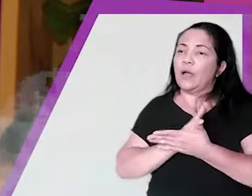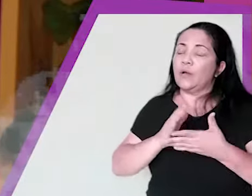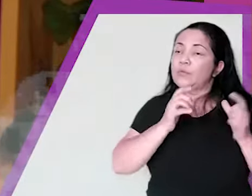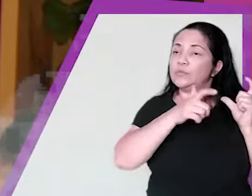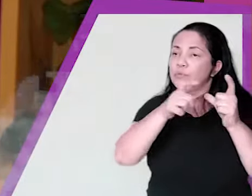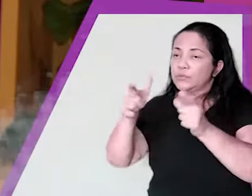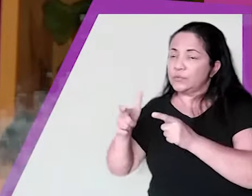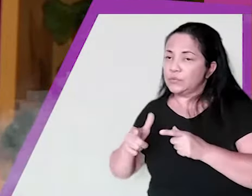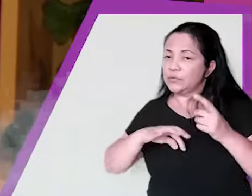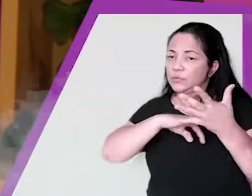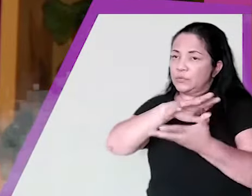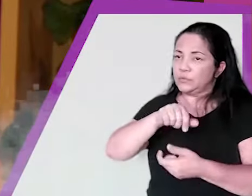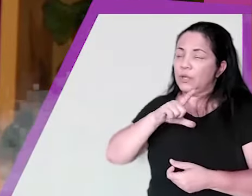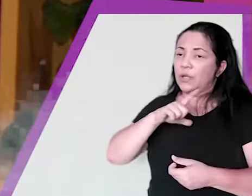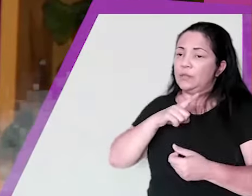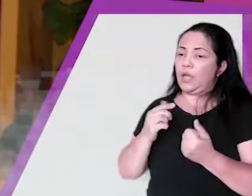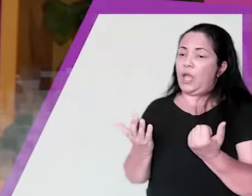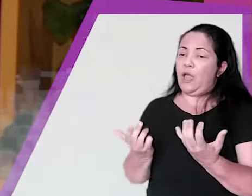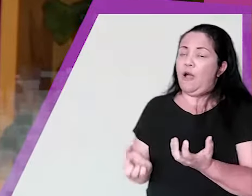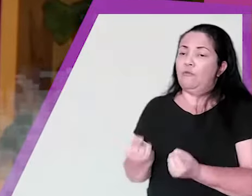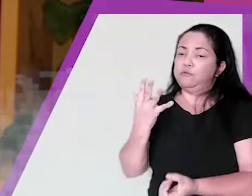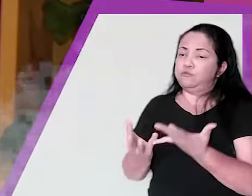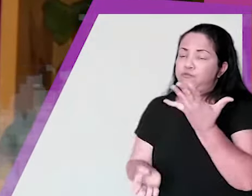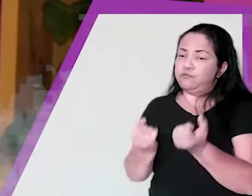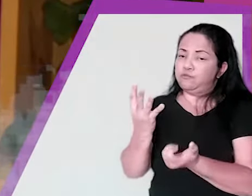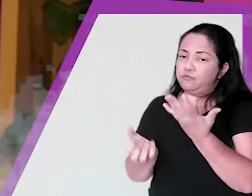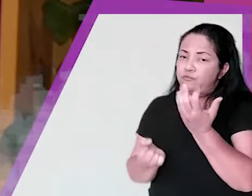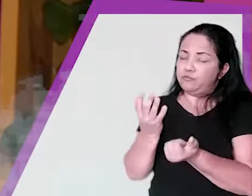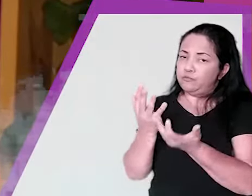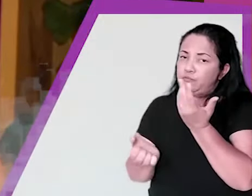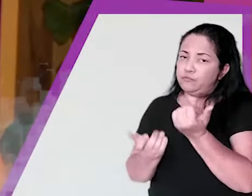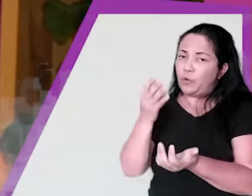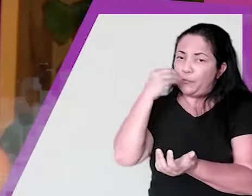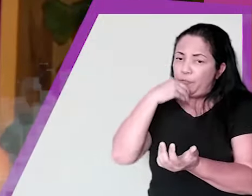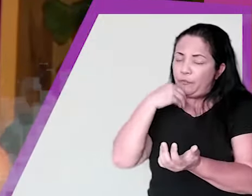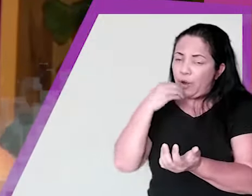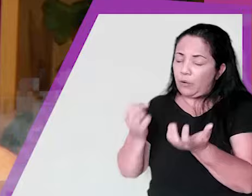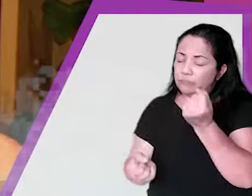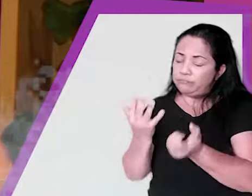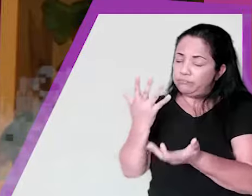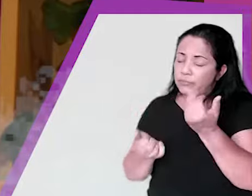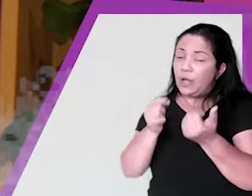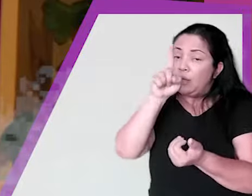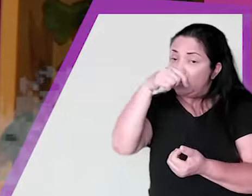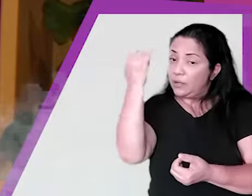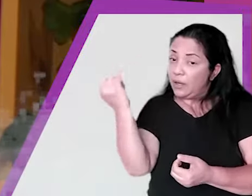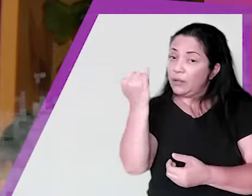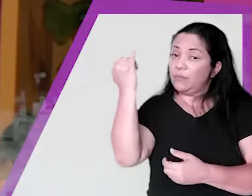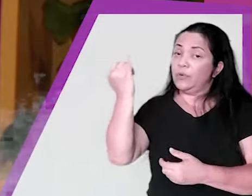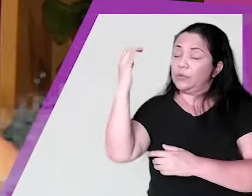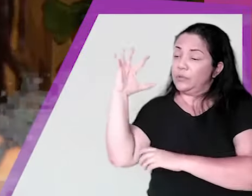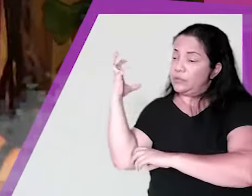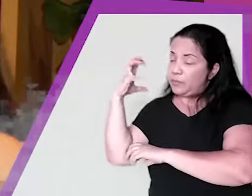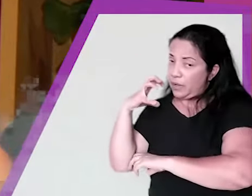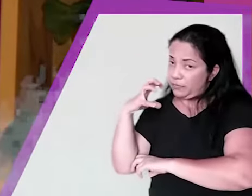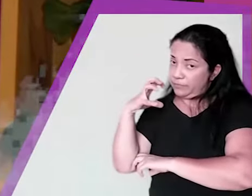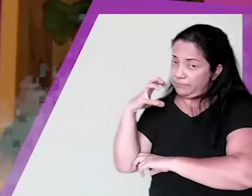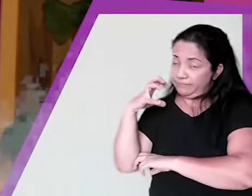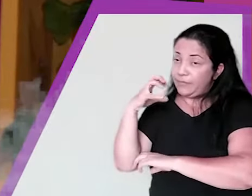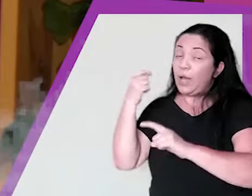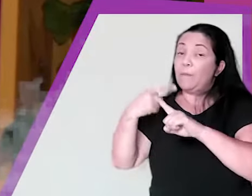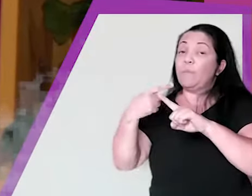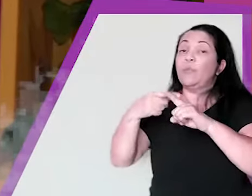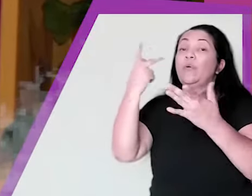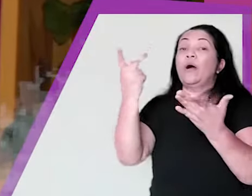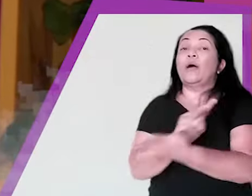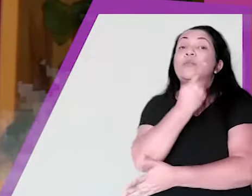mundo, também no Cerrado, mas no mundo, muitos ambientes que são o que a gente chama de fogo dependentes. O que, que quer dizer isso? Eles dependem do